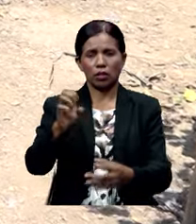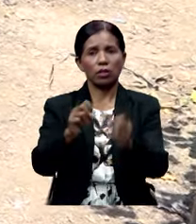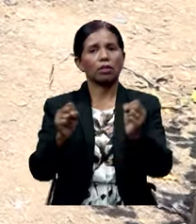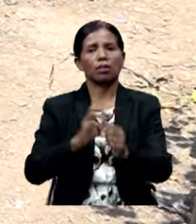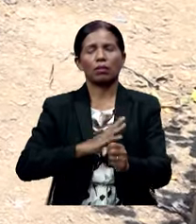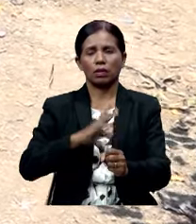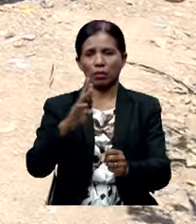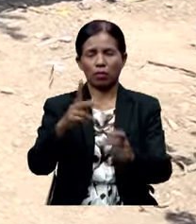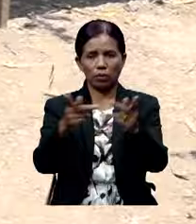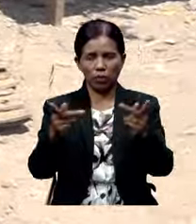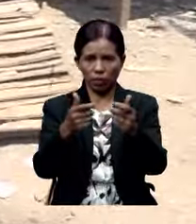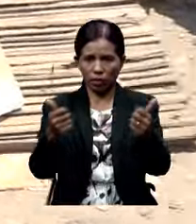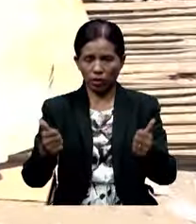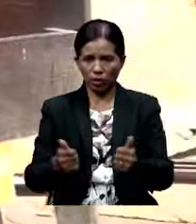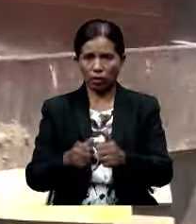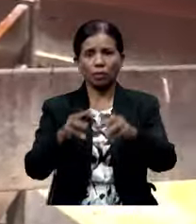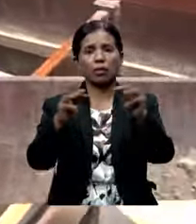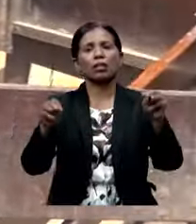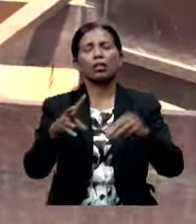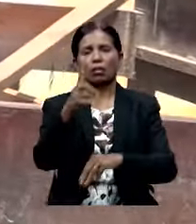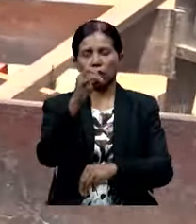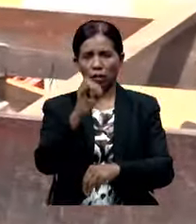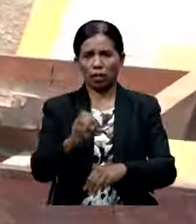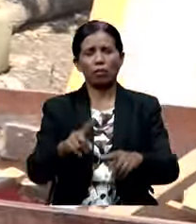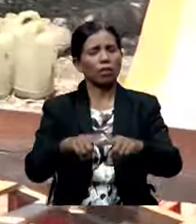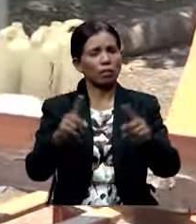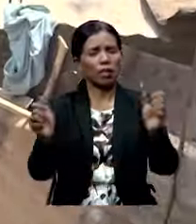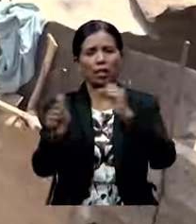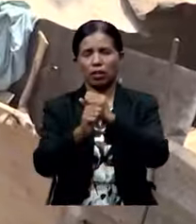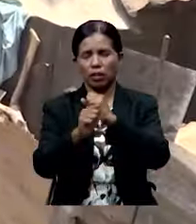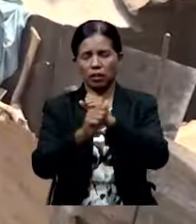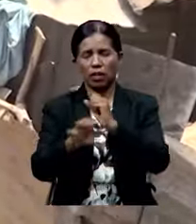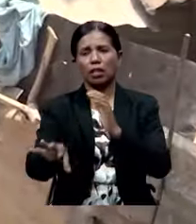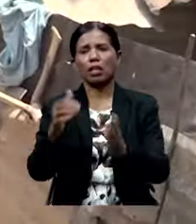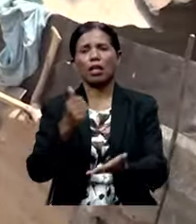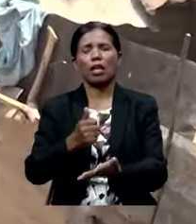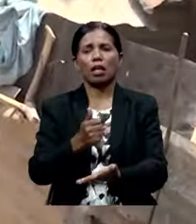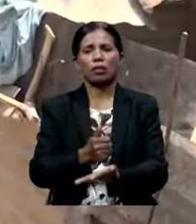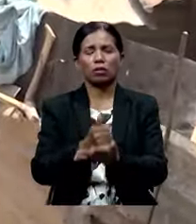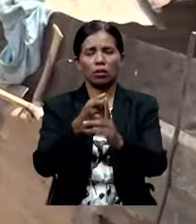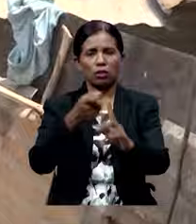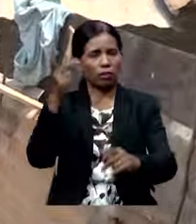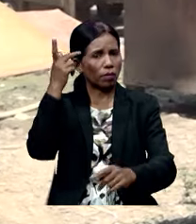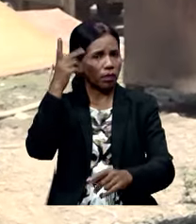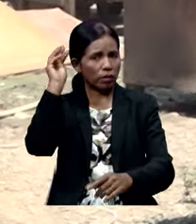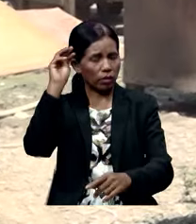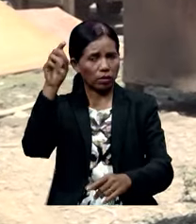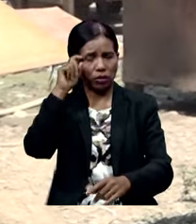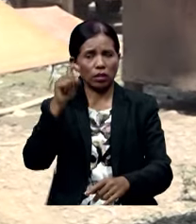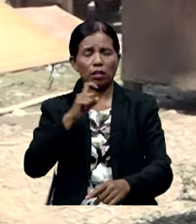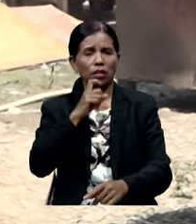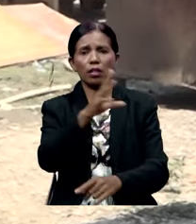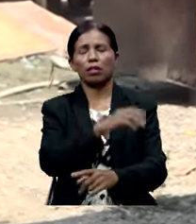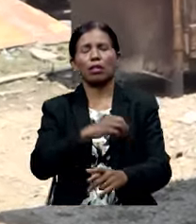posto administrativo Cristo Rei município Dili. Mai bem, a ação nem reta impedimento se primeiro-ministro Kairala Xanana Guzmão, com